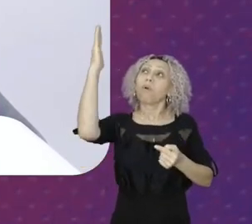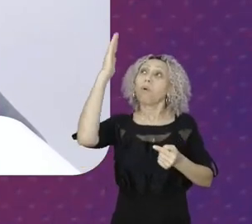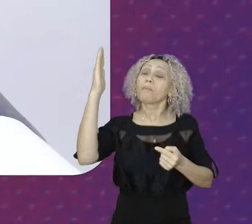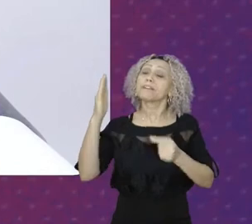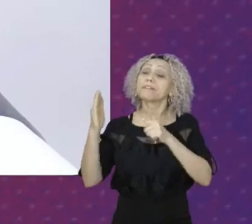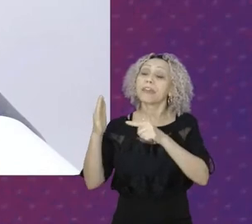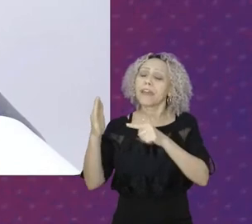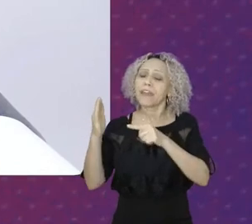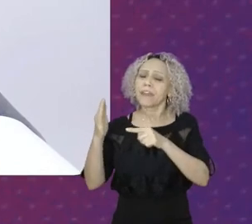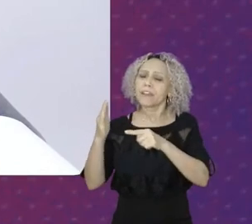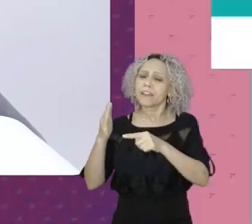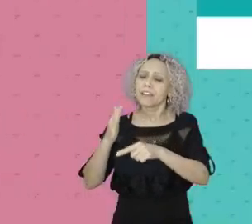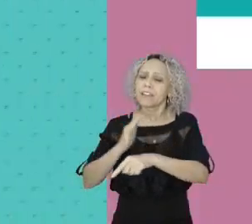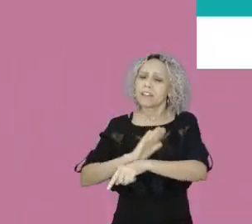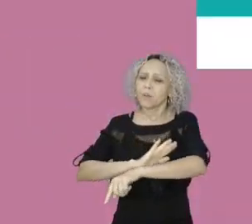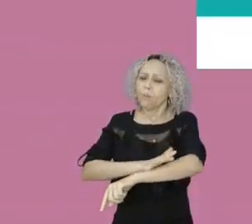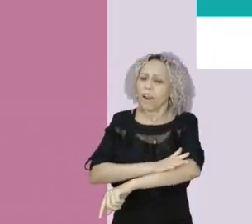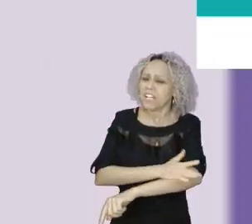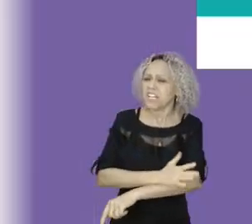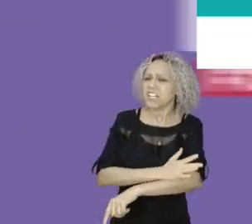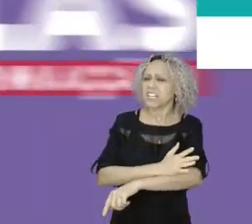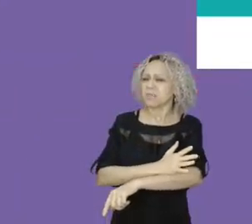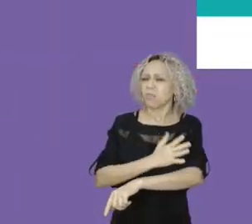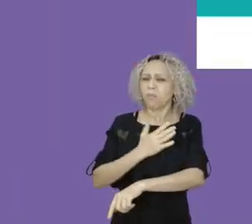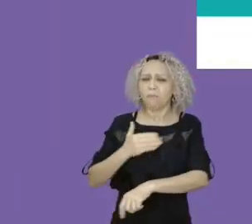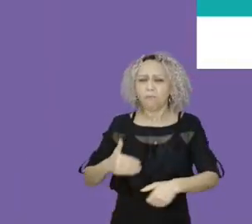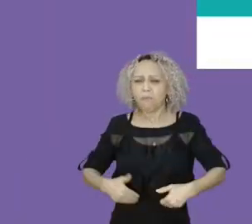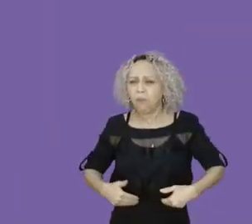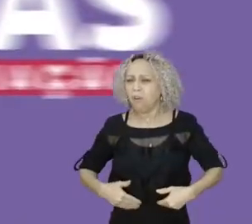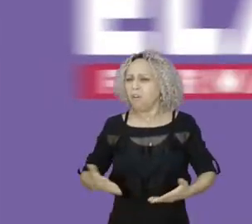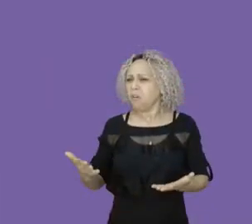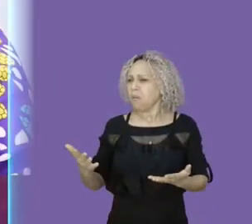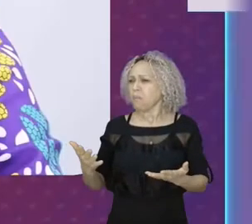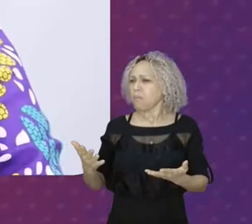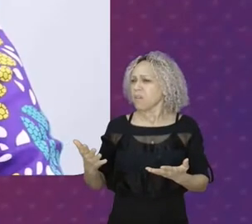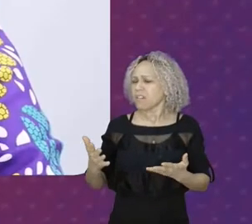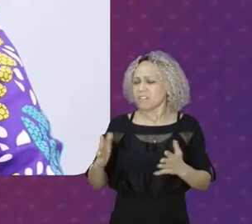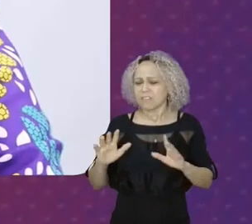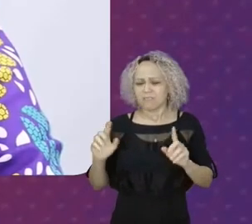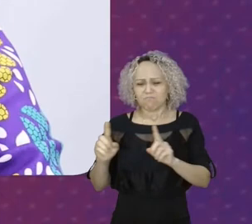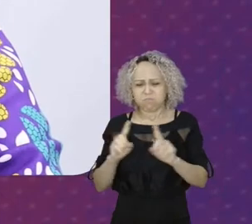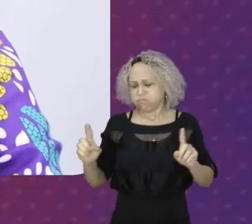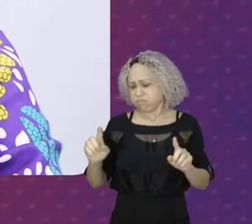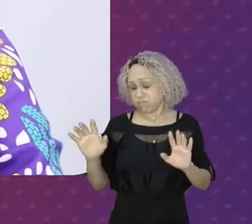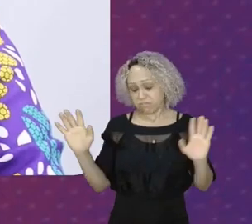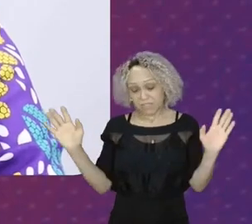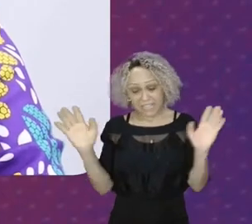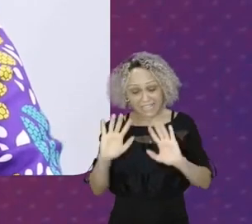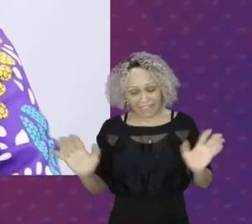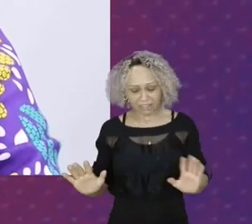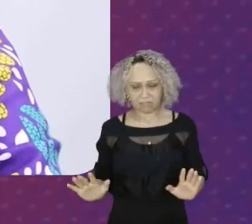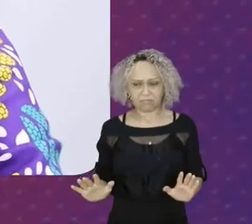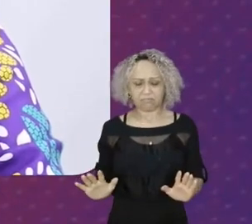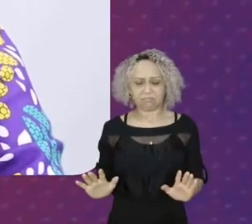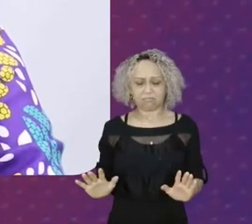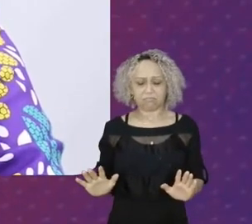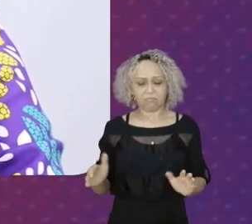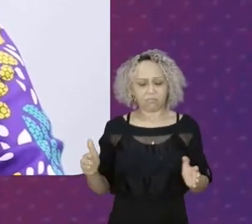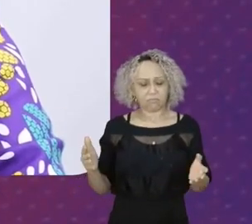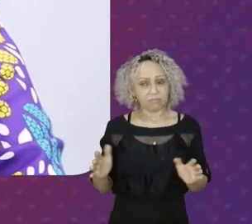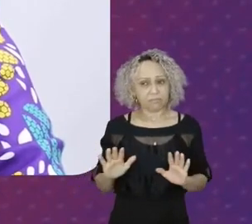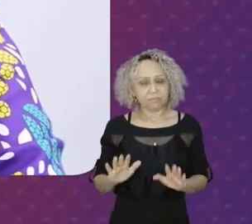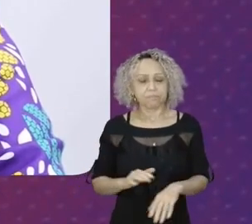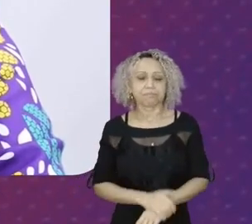sem machismo e sem fome. Acho que foi a entrega da faixa presidencial, foi